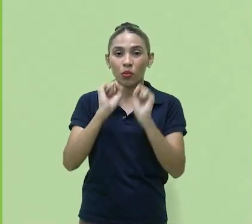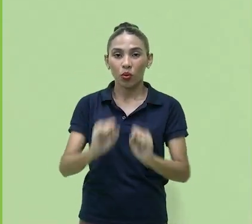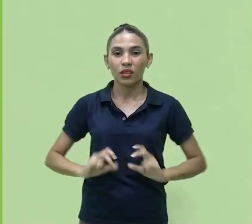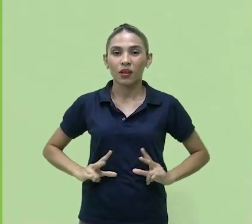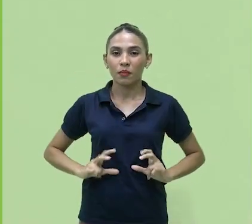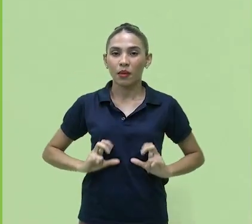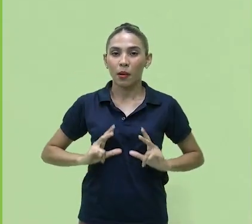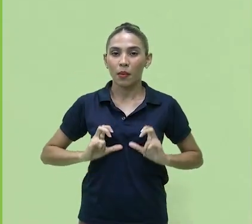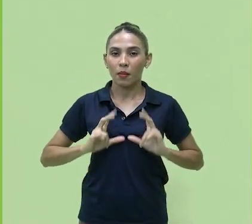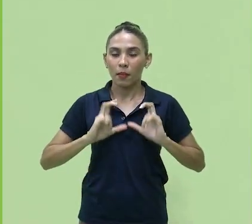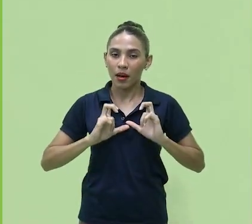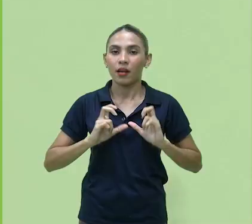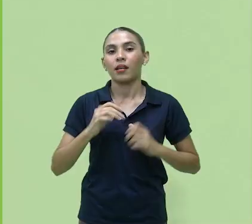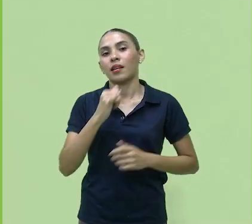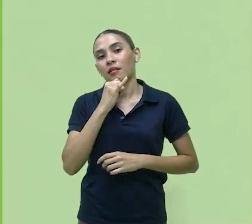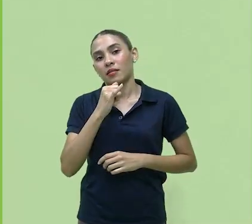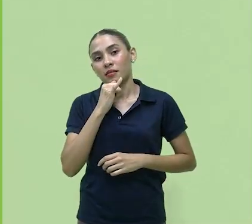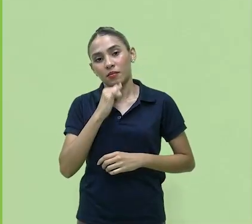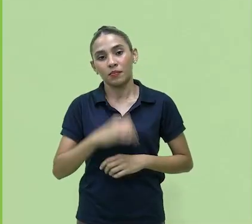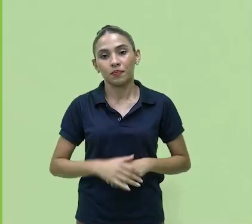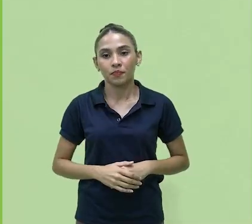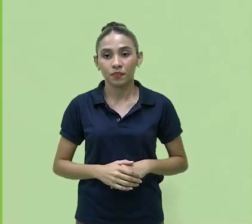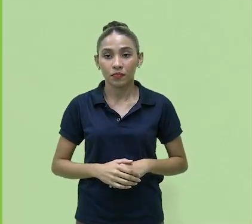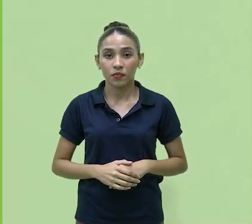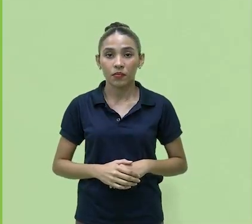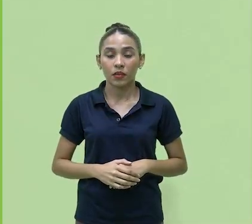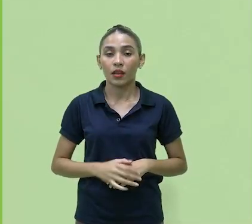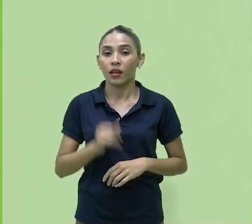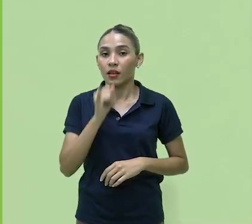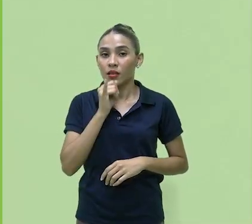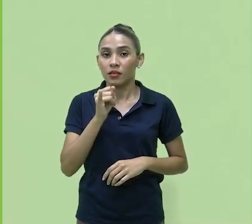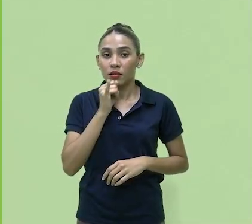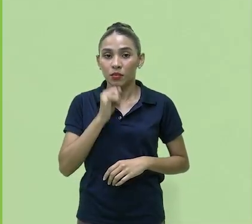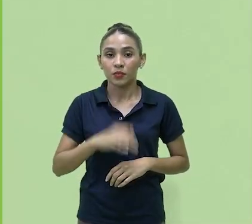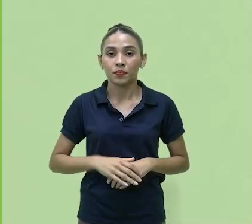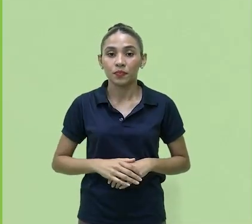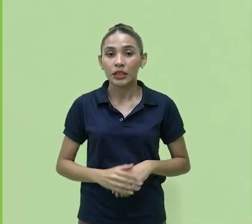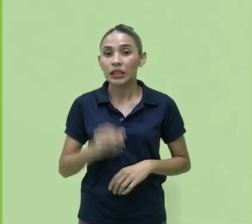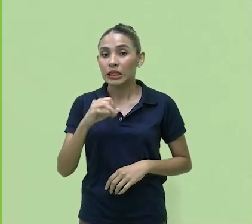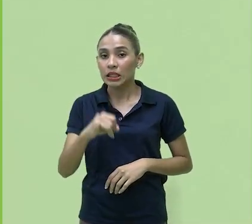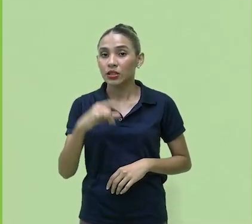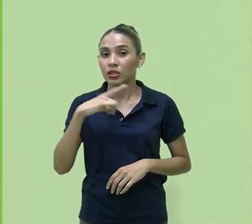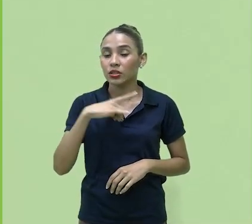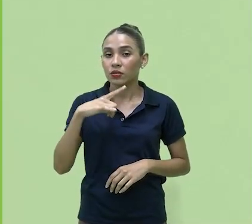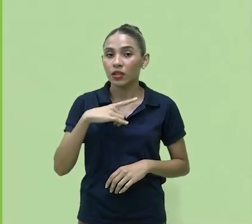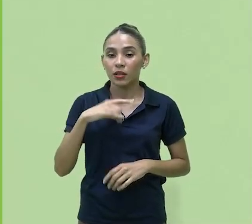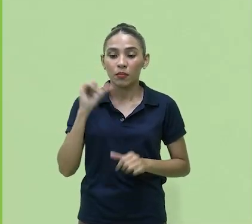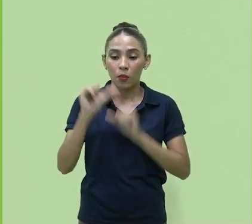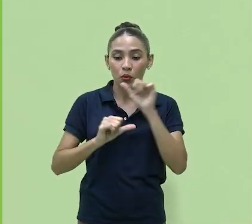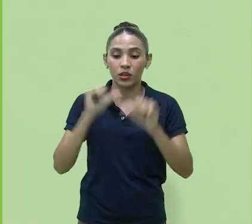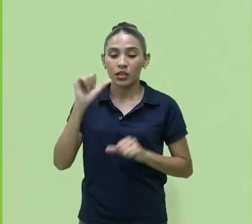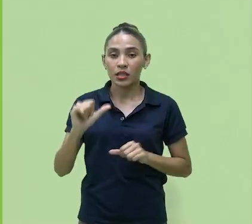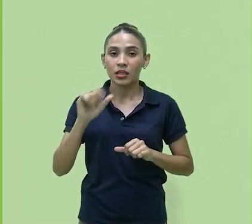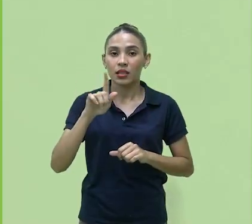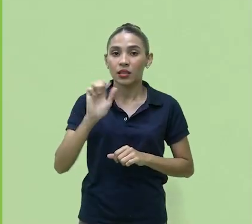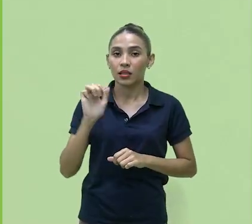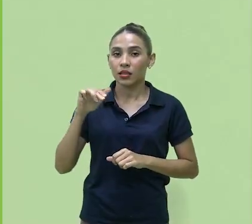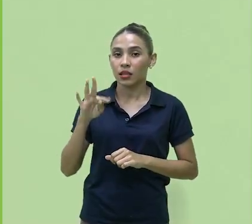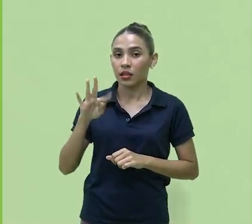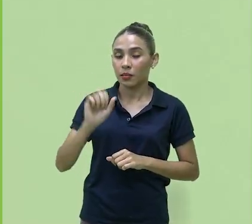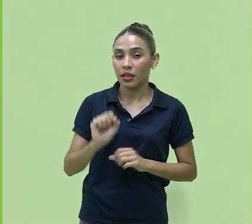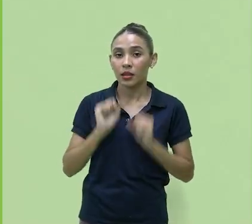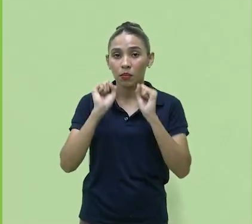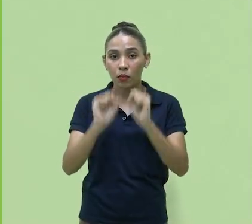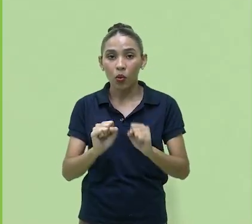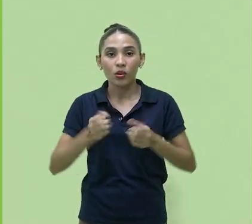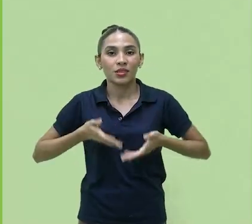cânceres, por exemplo. No ato da concepção, se houver já uma alteração no gameta, o indivíduo ele